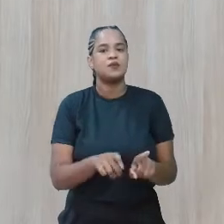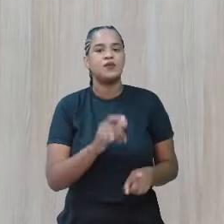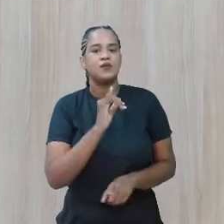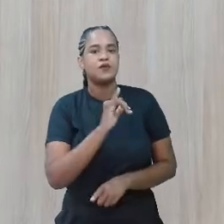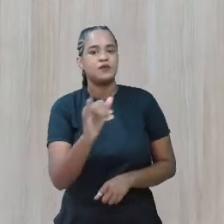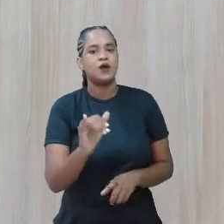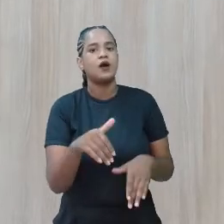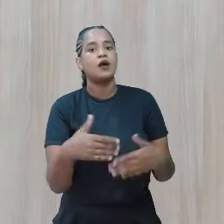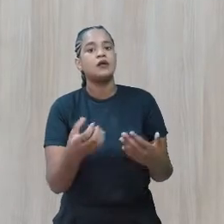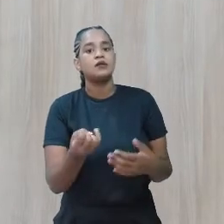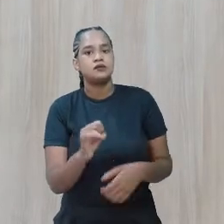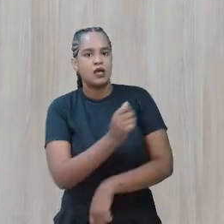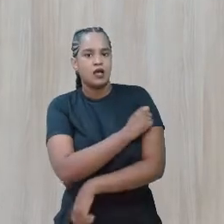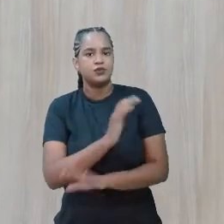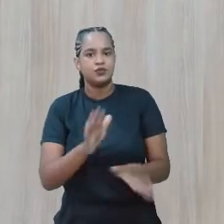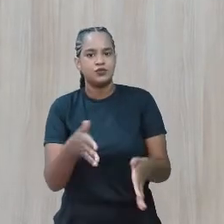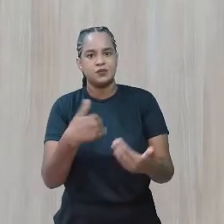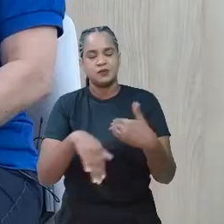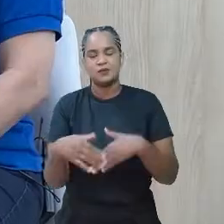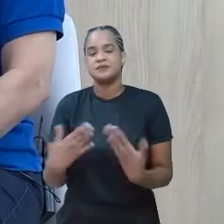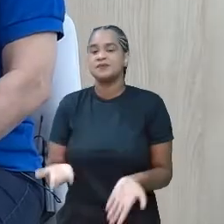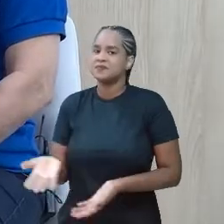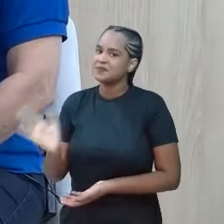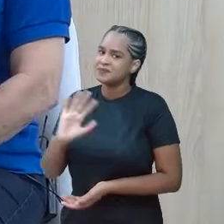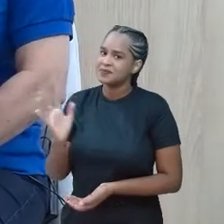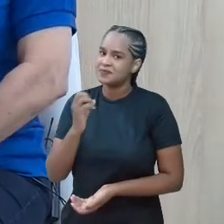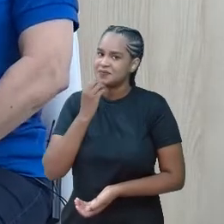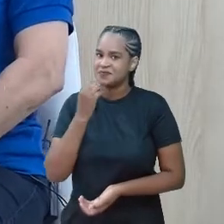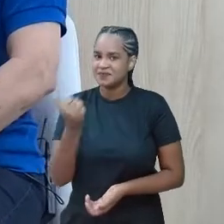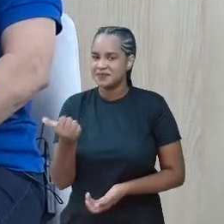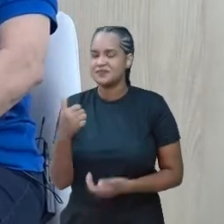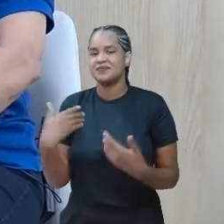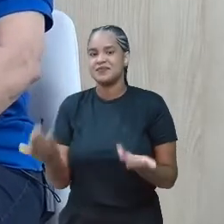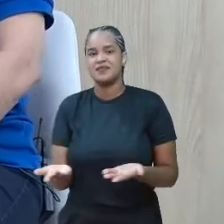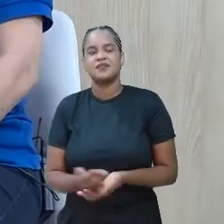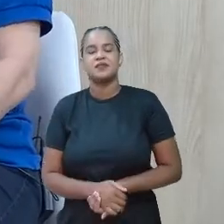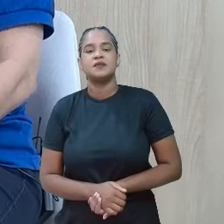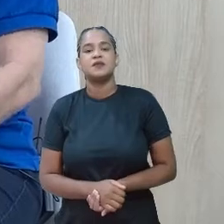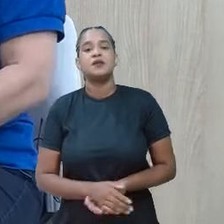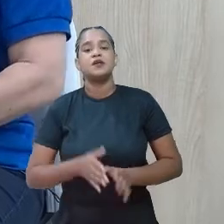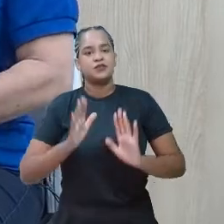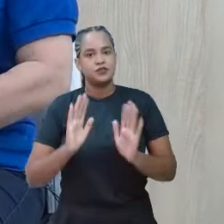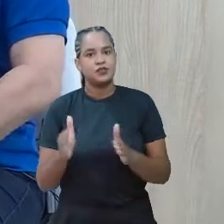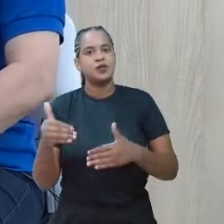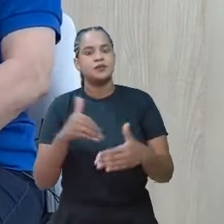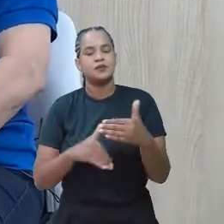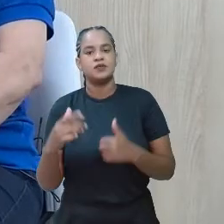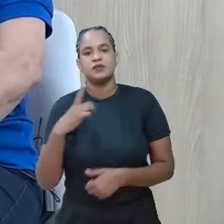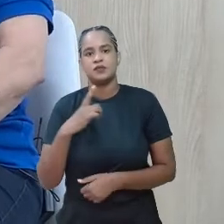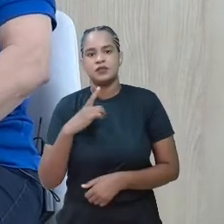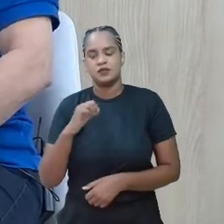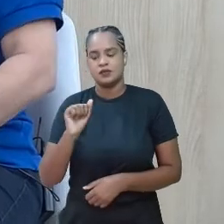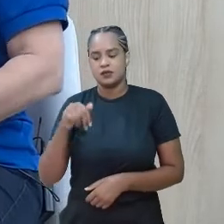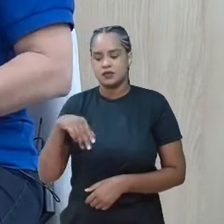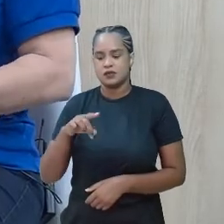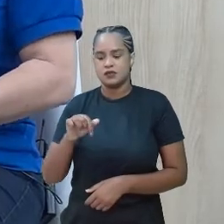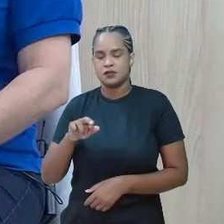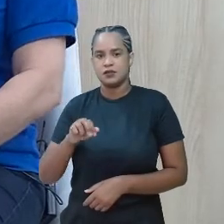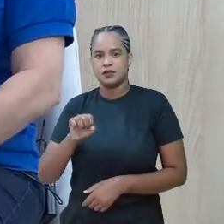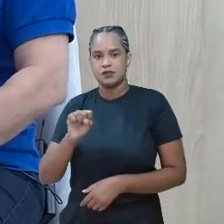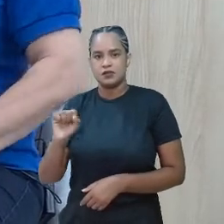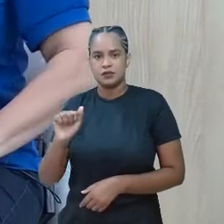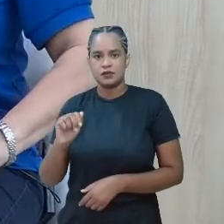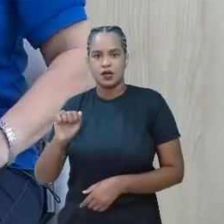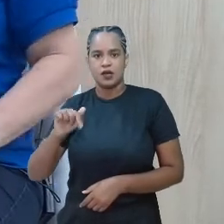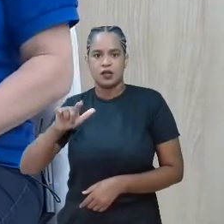está aqui conosco, Cláudia. Fala aí, Cláudia. Olá, professora Isabel, tudo bem com vocês, alunos? Nós já estamos aqui com a presença de Andresa, de